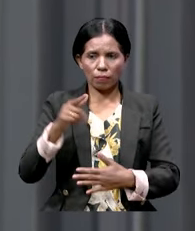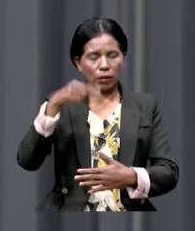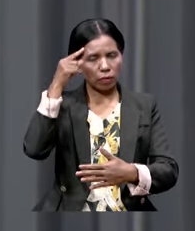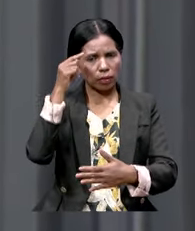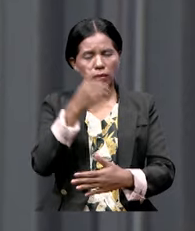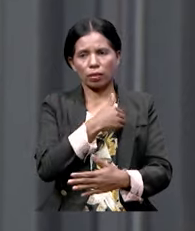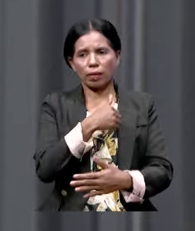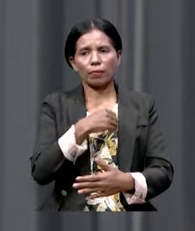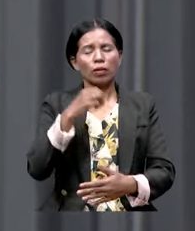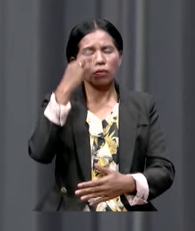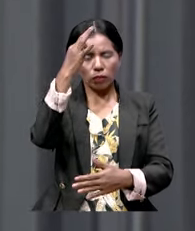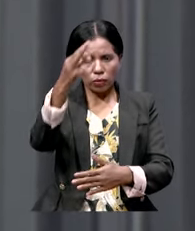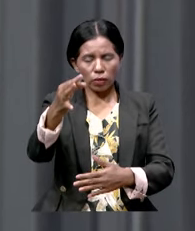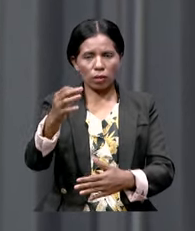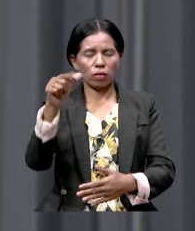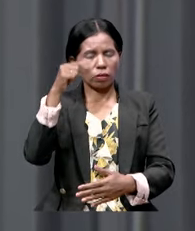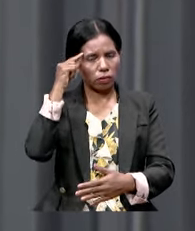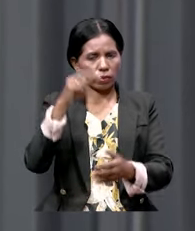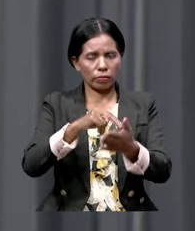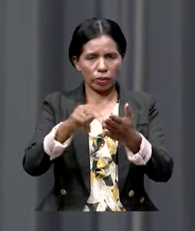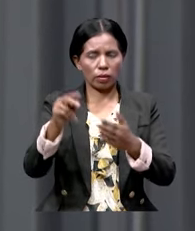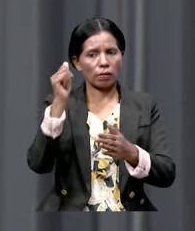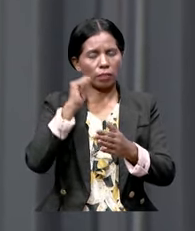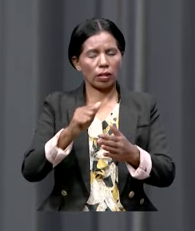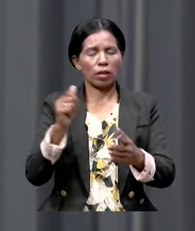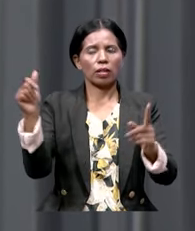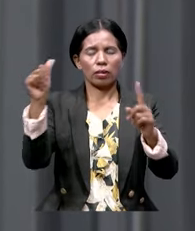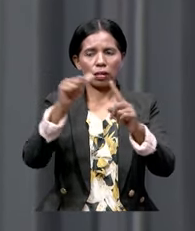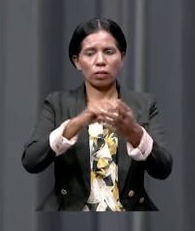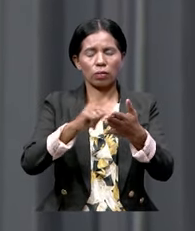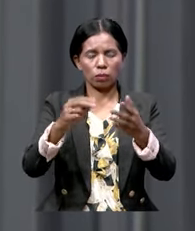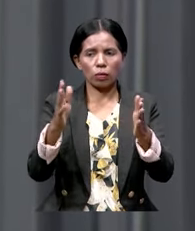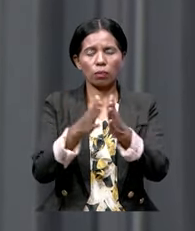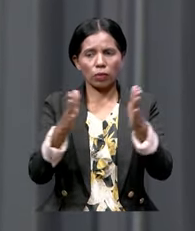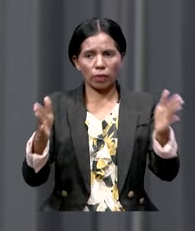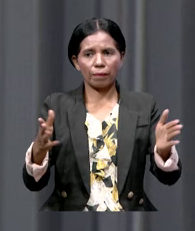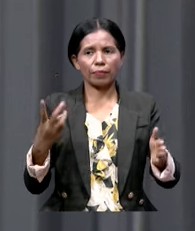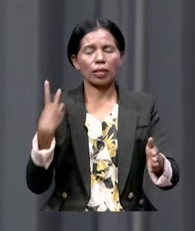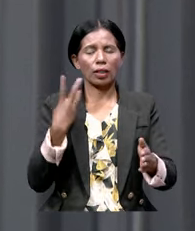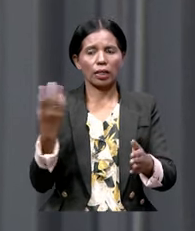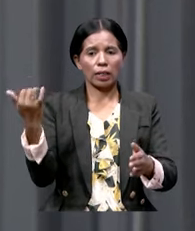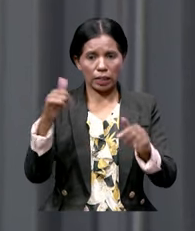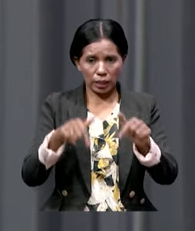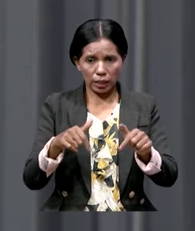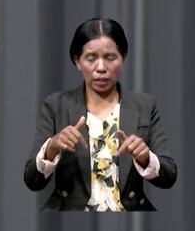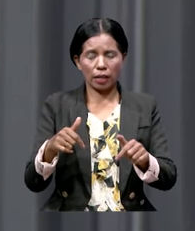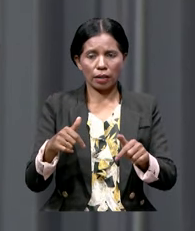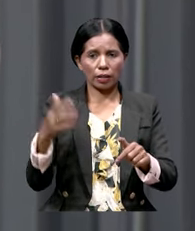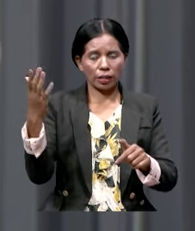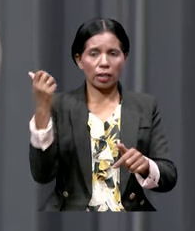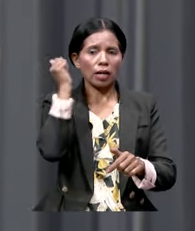para hoje, governo, o número feito, não é? Bele atinge o número botido. Lá, hoje, Timor-Leste e a Ásia,